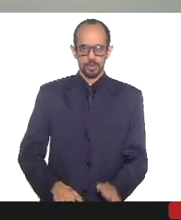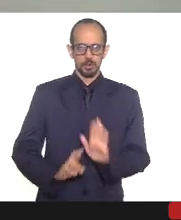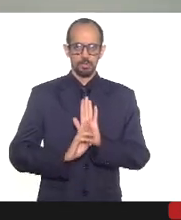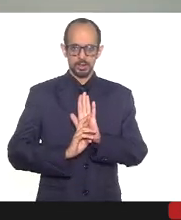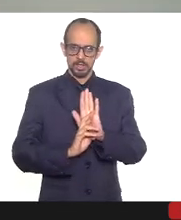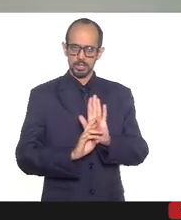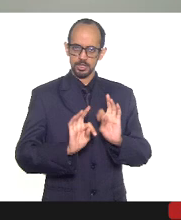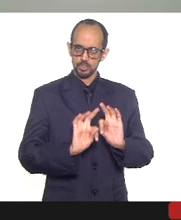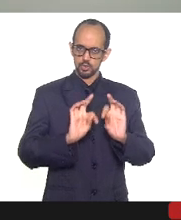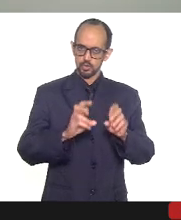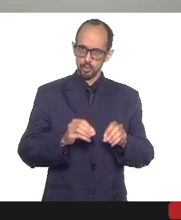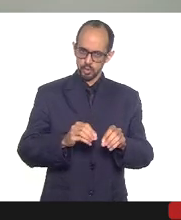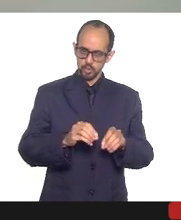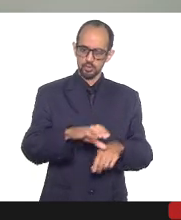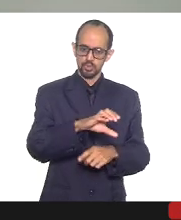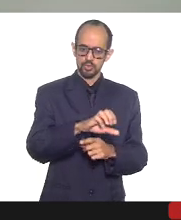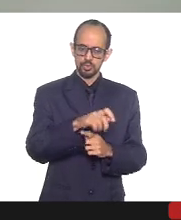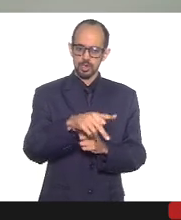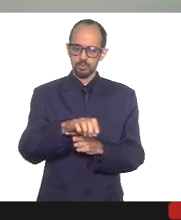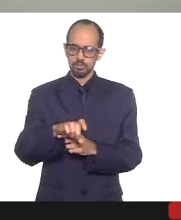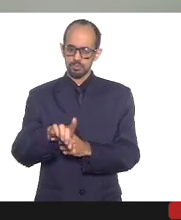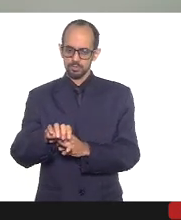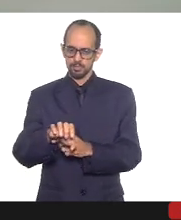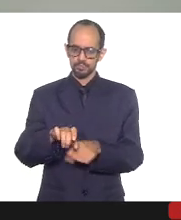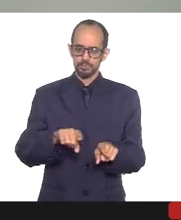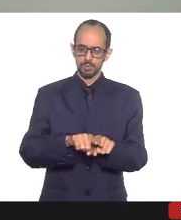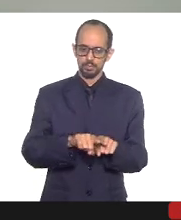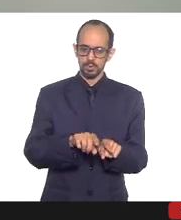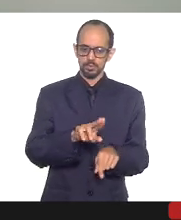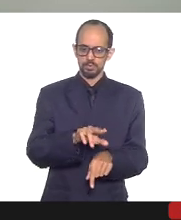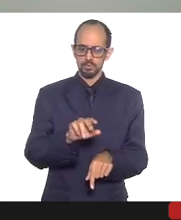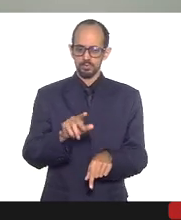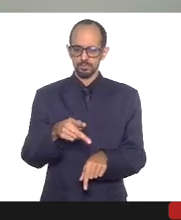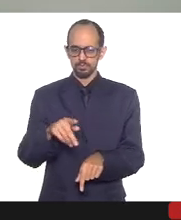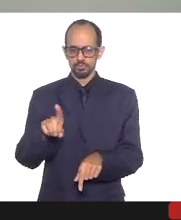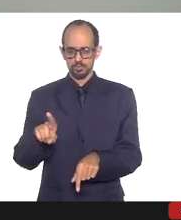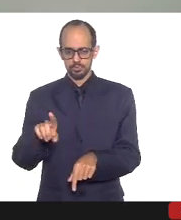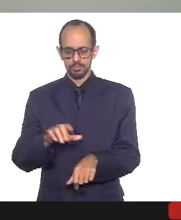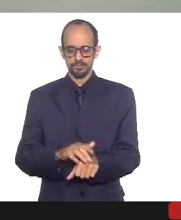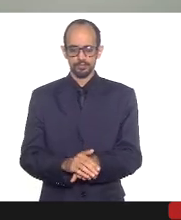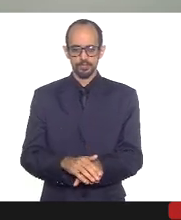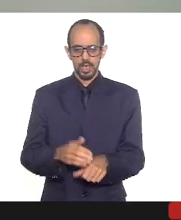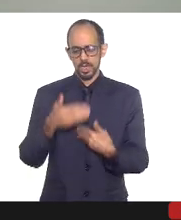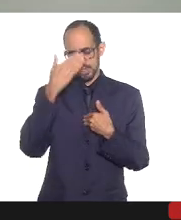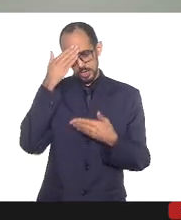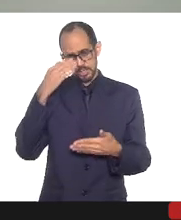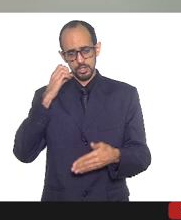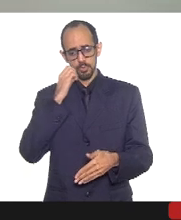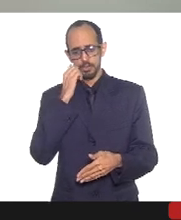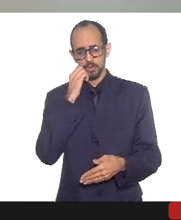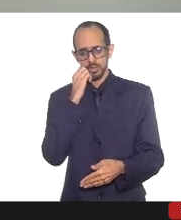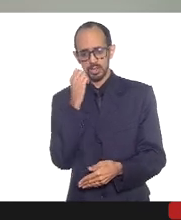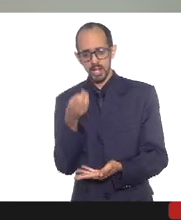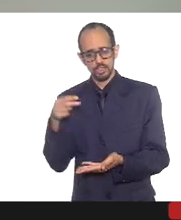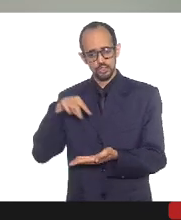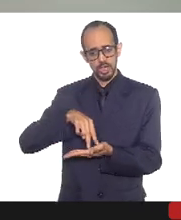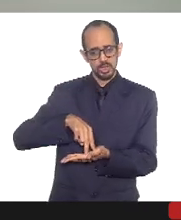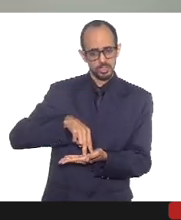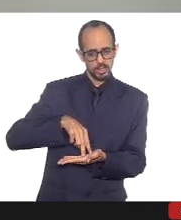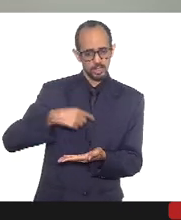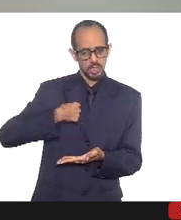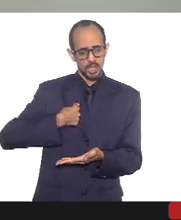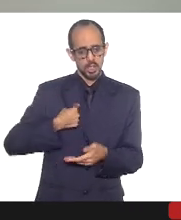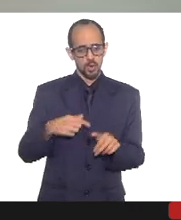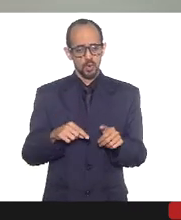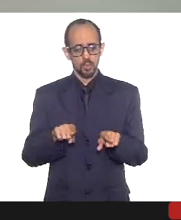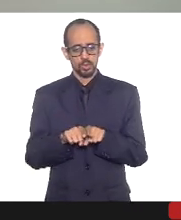representantes, né, do CEP, do UPS e todos presentes. Quero agradecer a oportunidade. Né, eu e a Cristiane aqui estamos